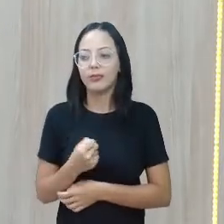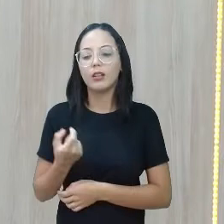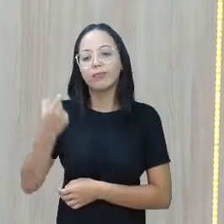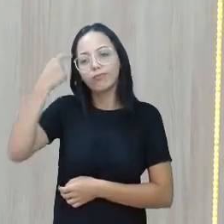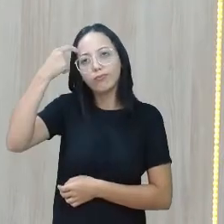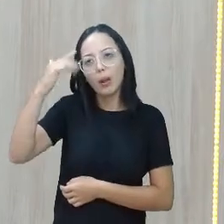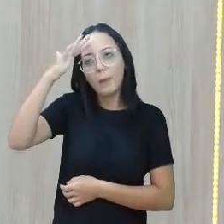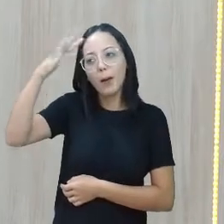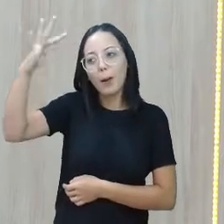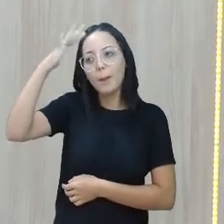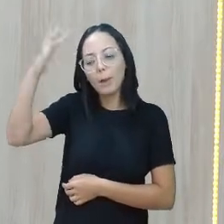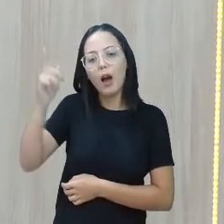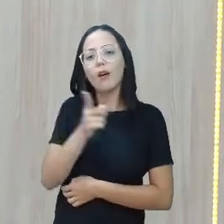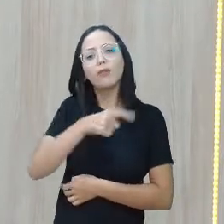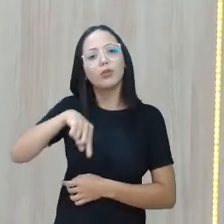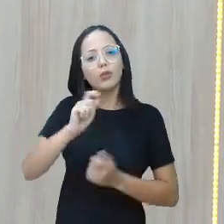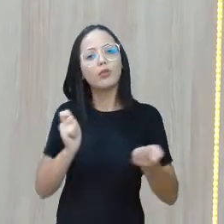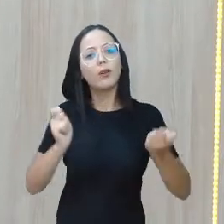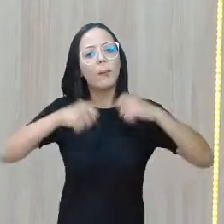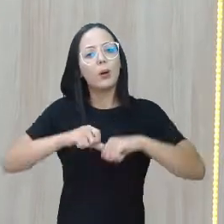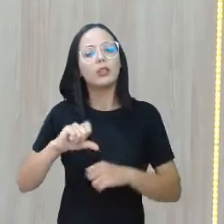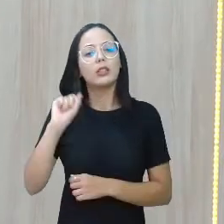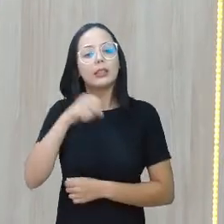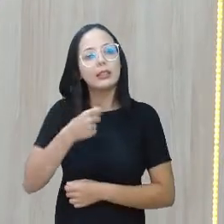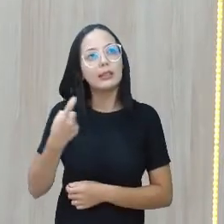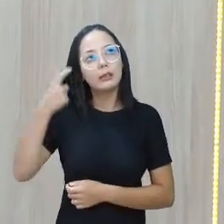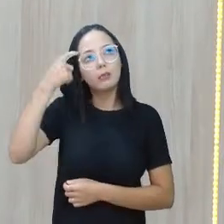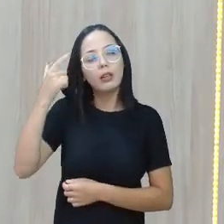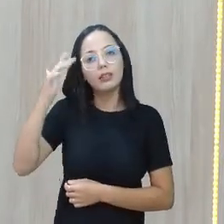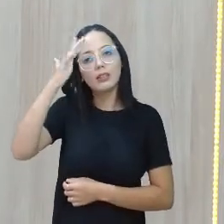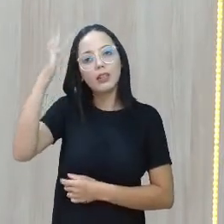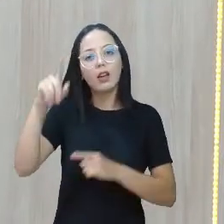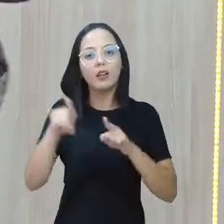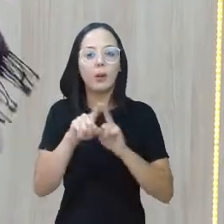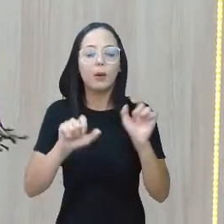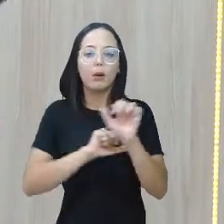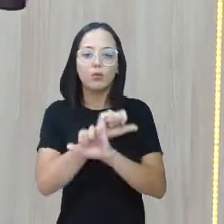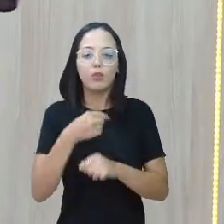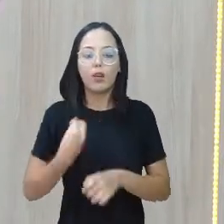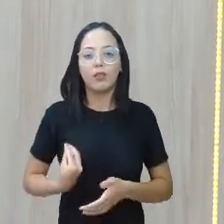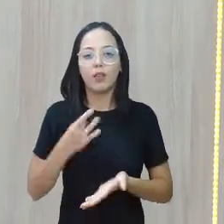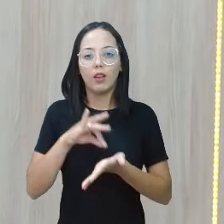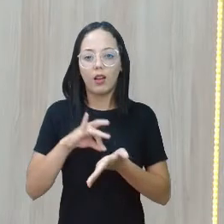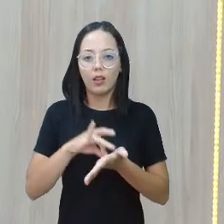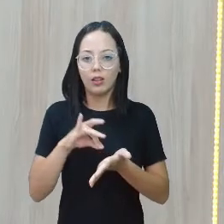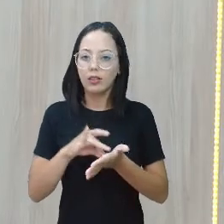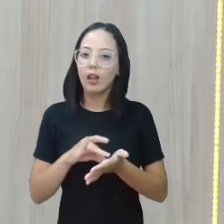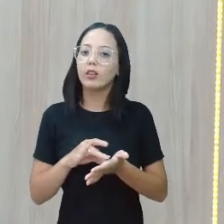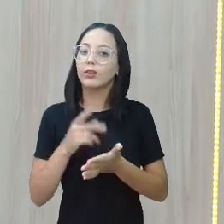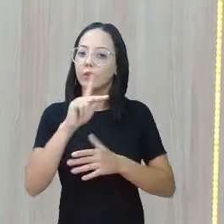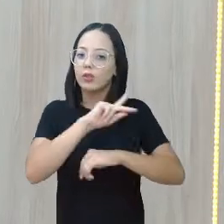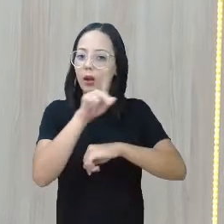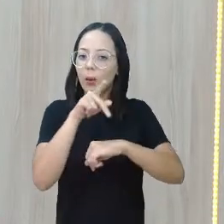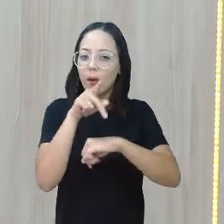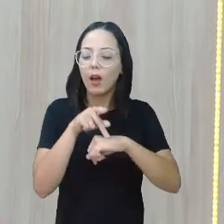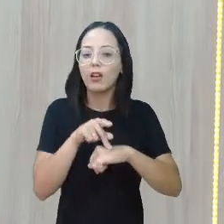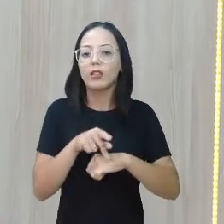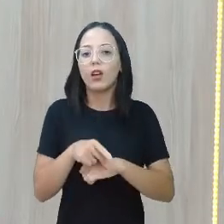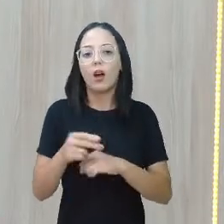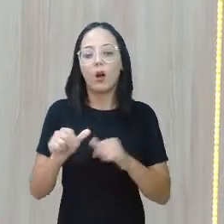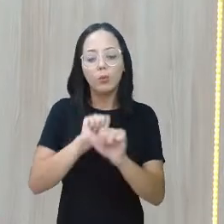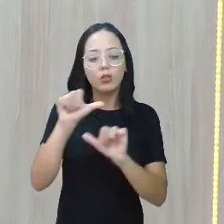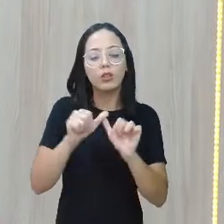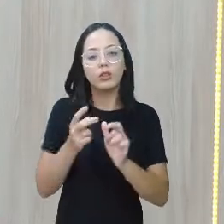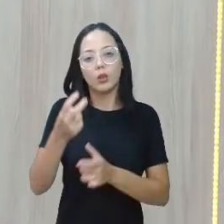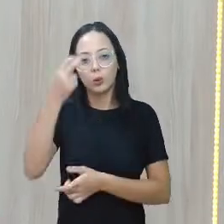cabeças pensantes, vocês podem, sim, pensar e mudar a realidade do seu país, a realidade da